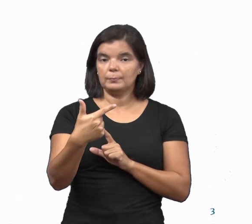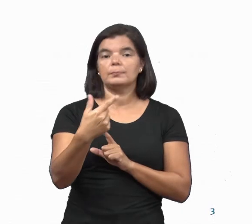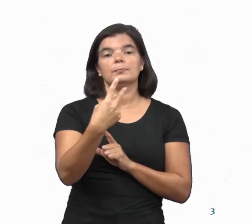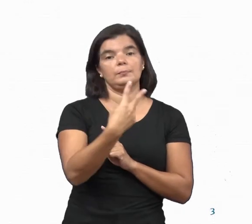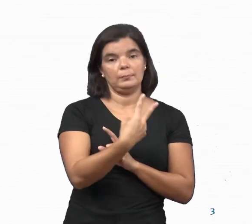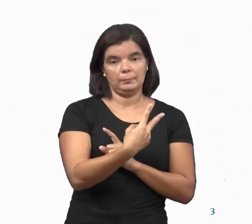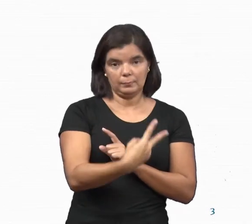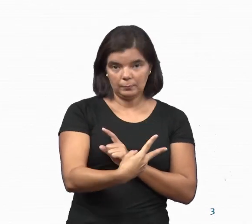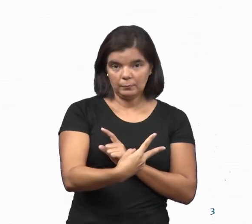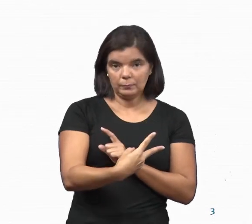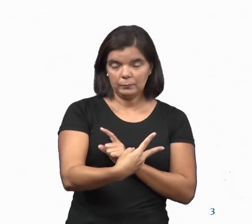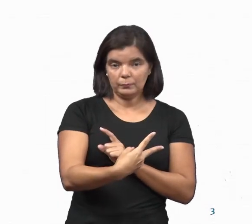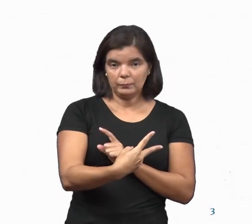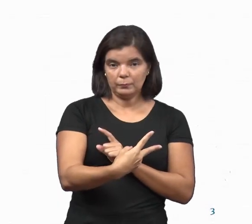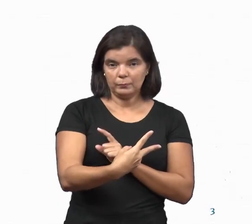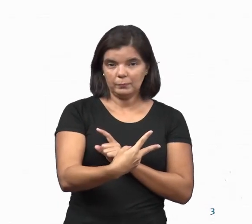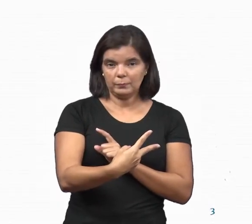2,